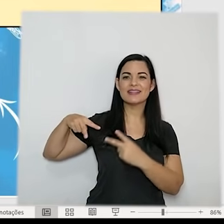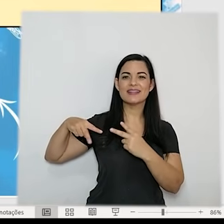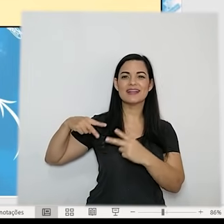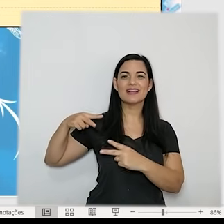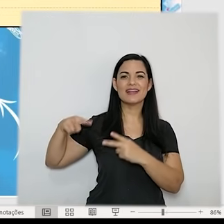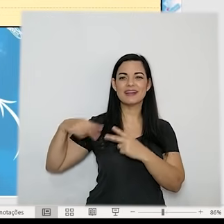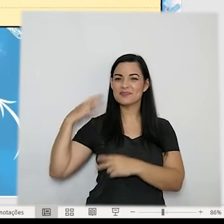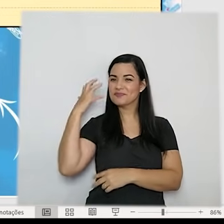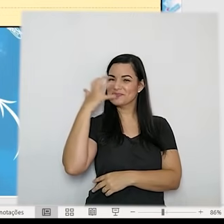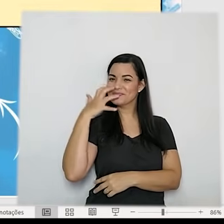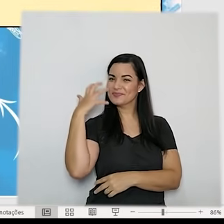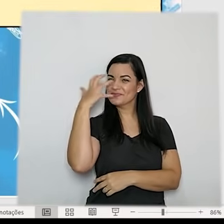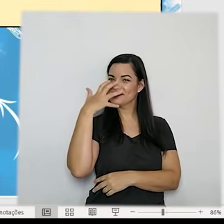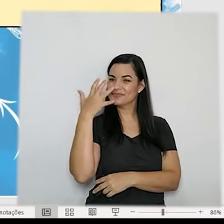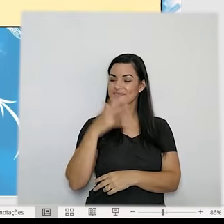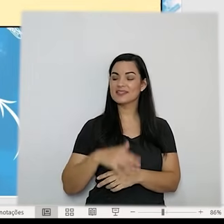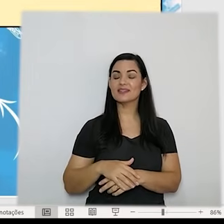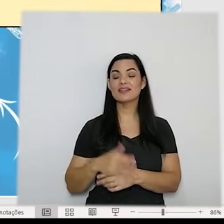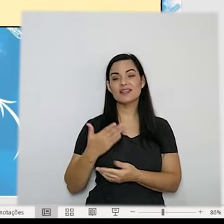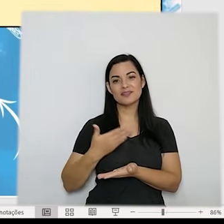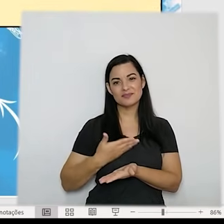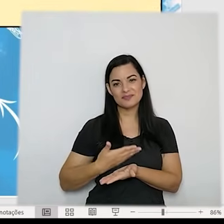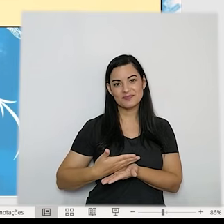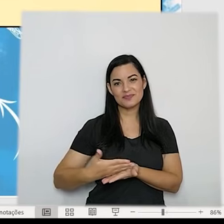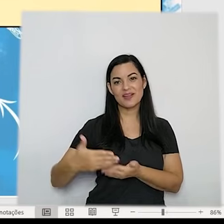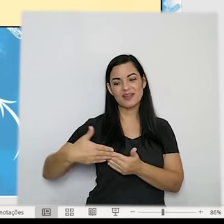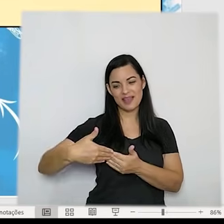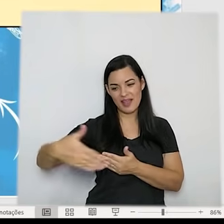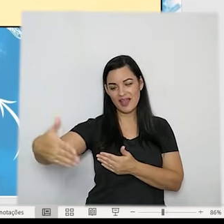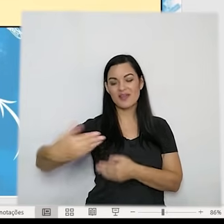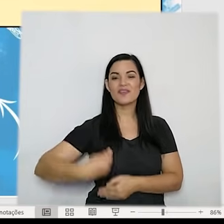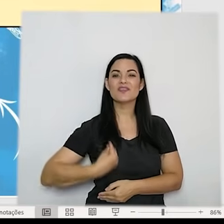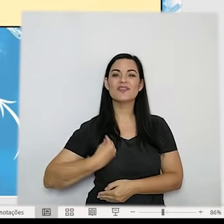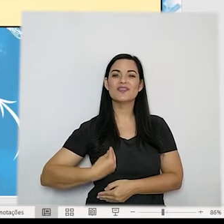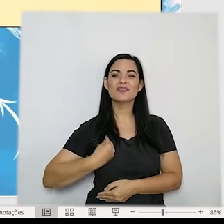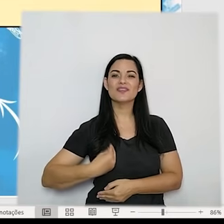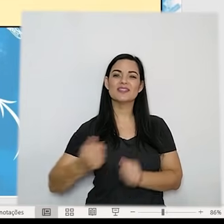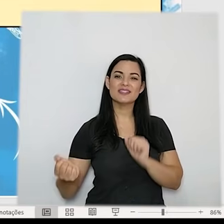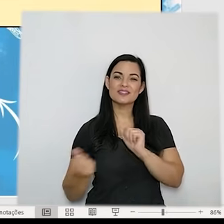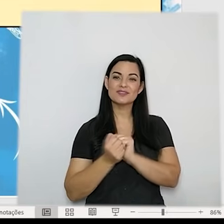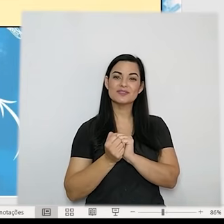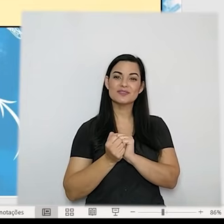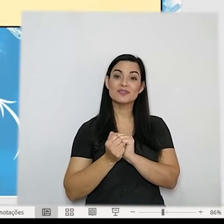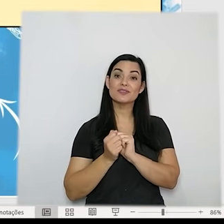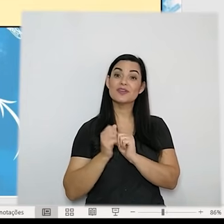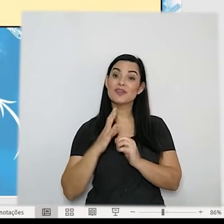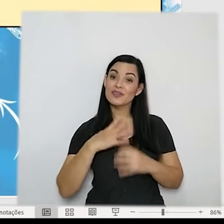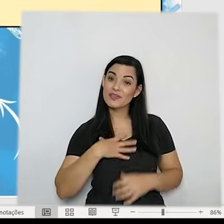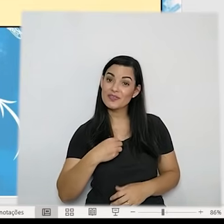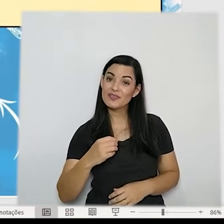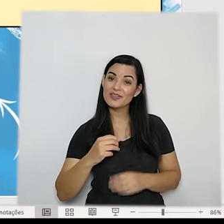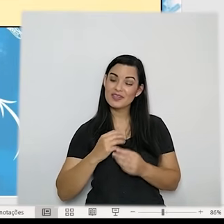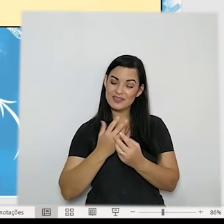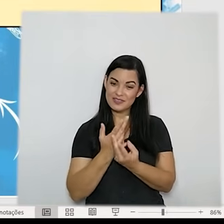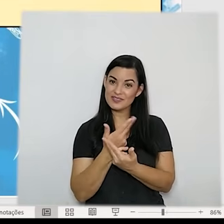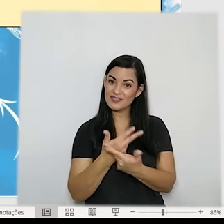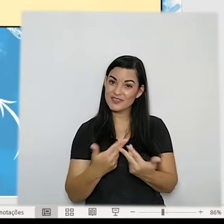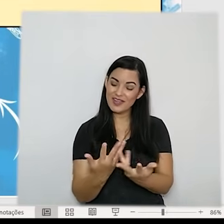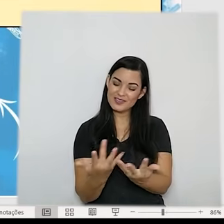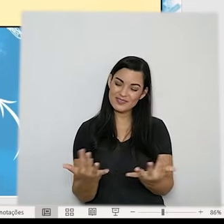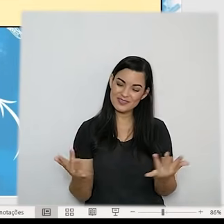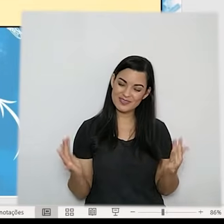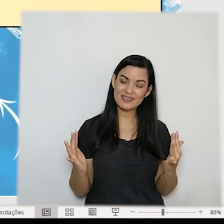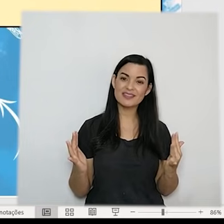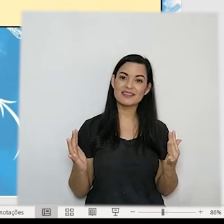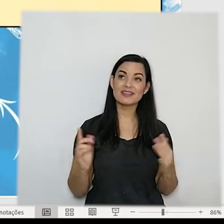aqui, né? E passaram a viver juntos, rodeados de medoninhos na montanha.